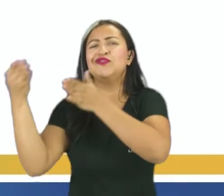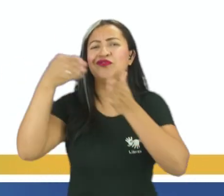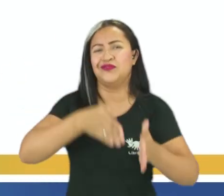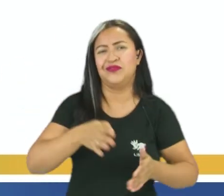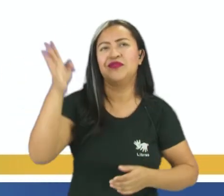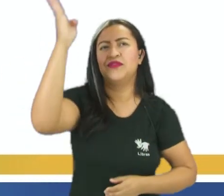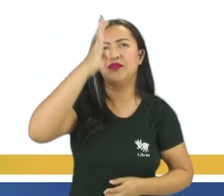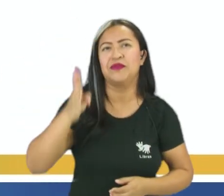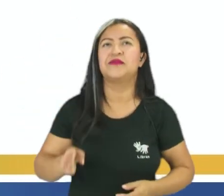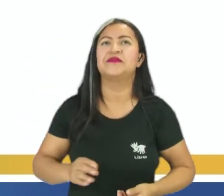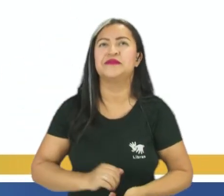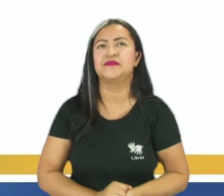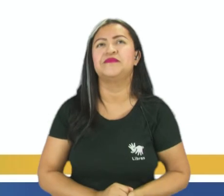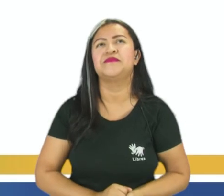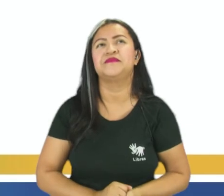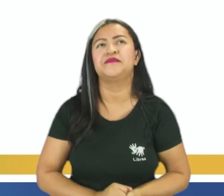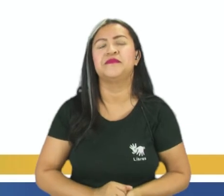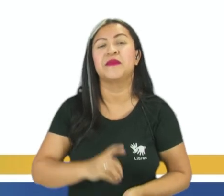tem a questão do